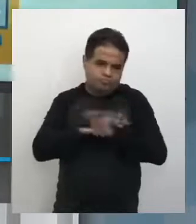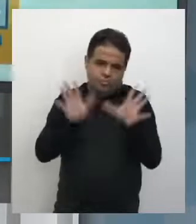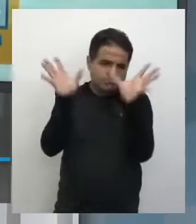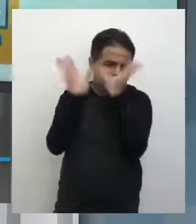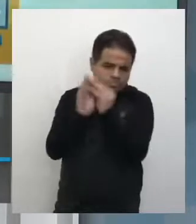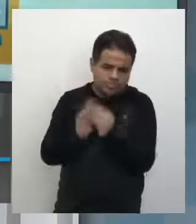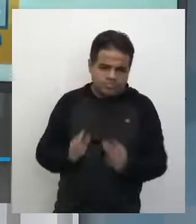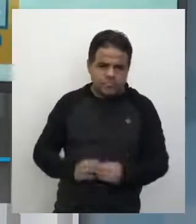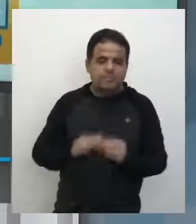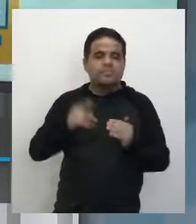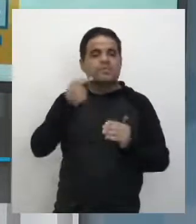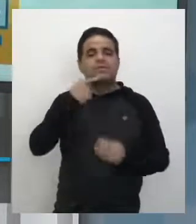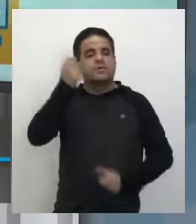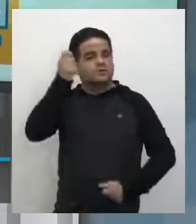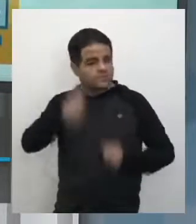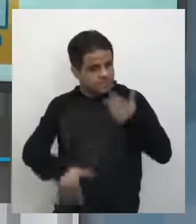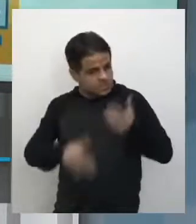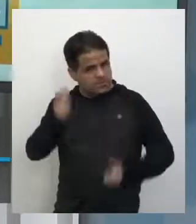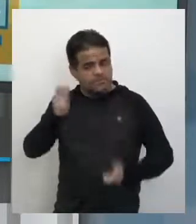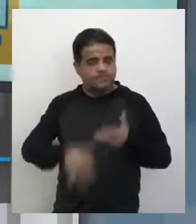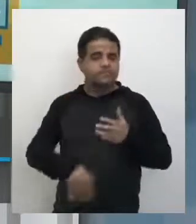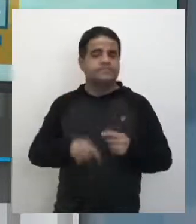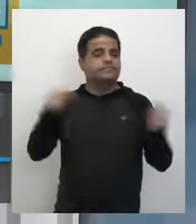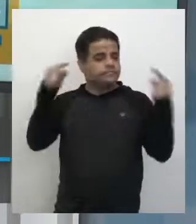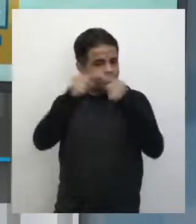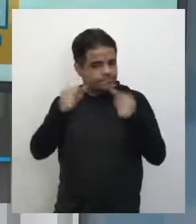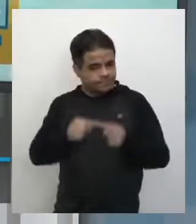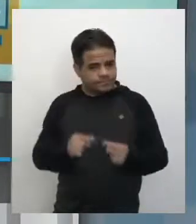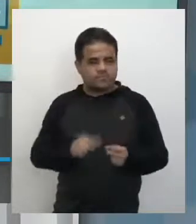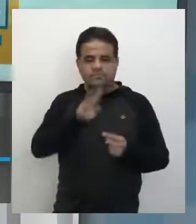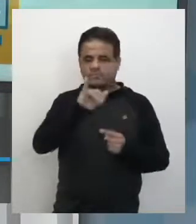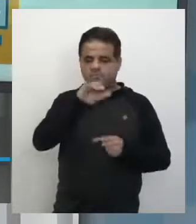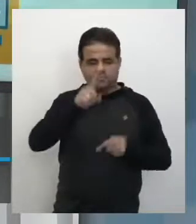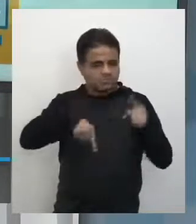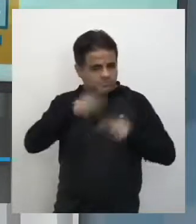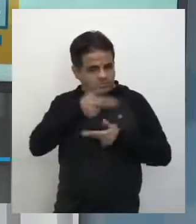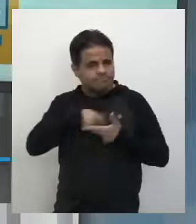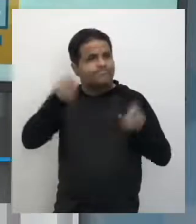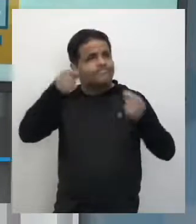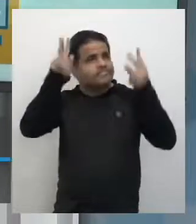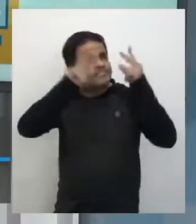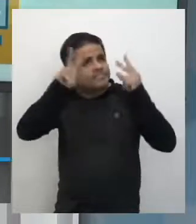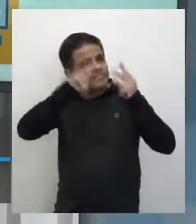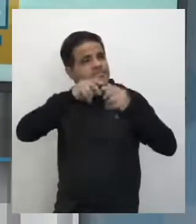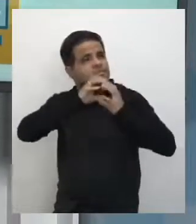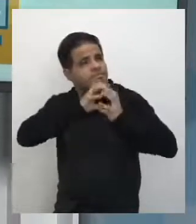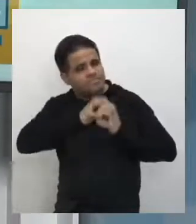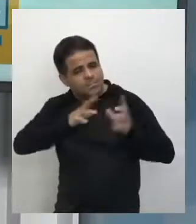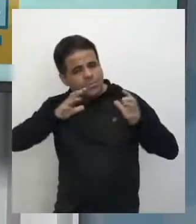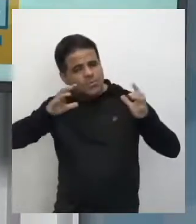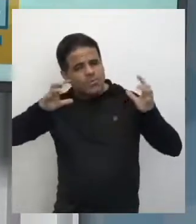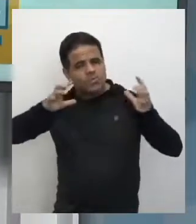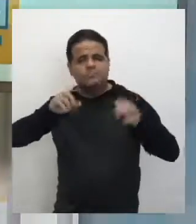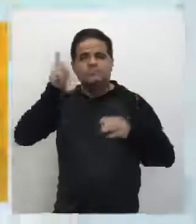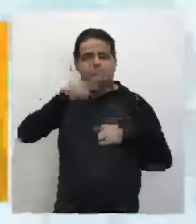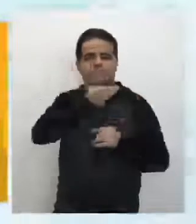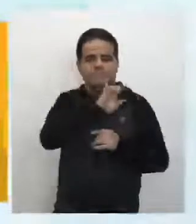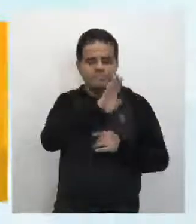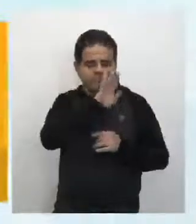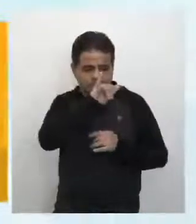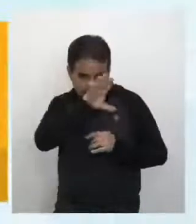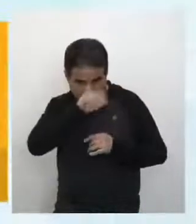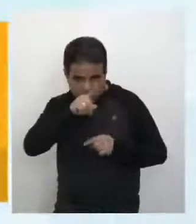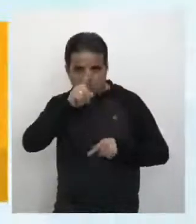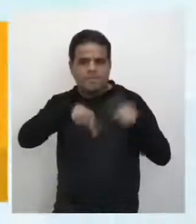E aí, né, quando a gente fala, então, dessa aplicação dos biomateriais, a gente tem que lembrar da sua constituição. Então, os biomateriais,